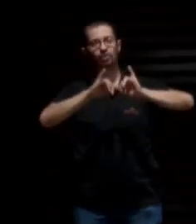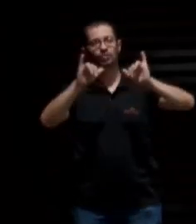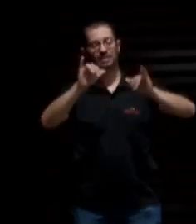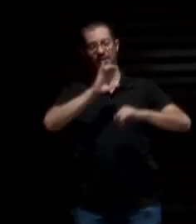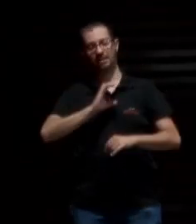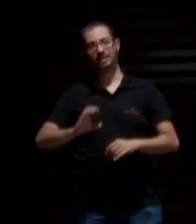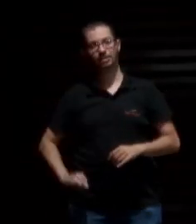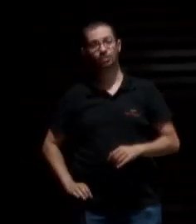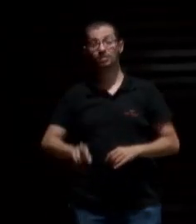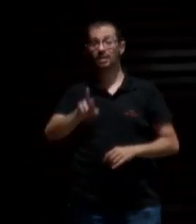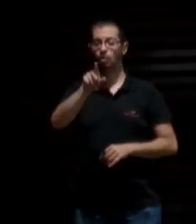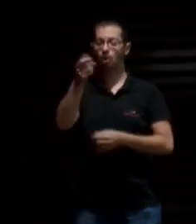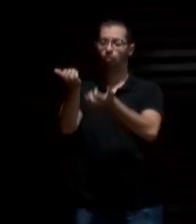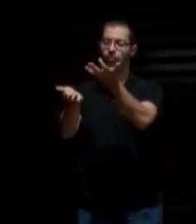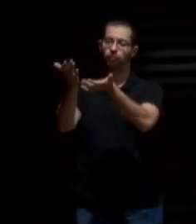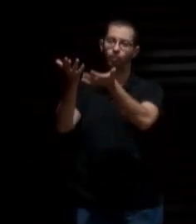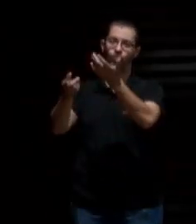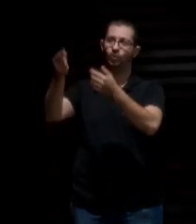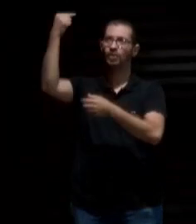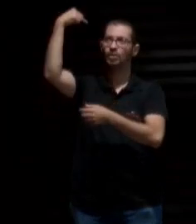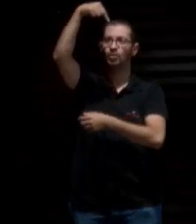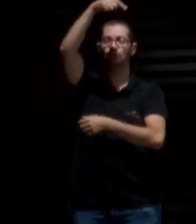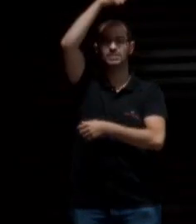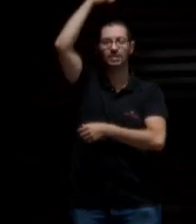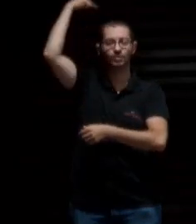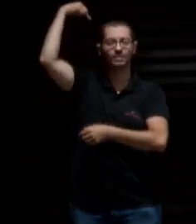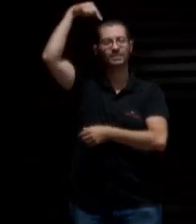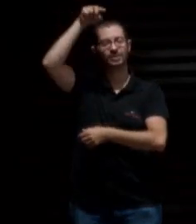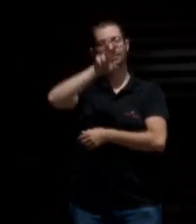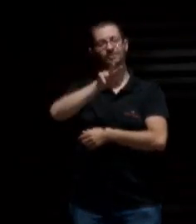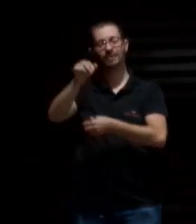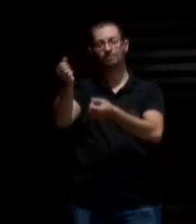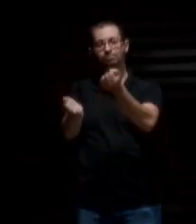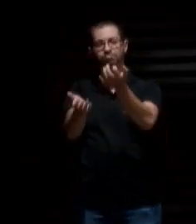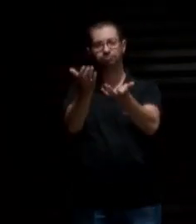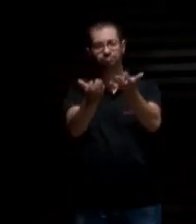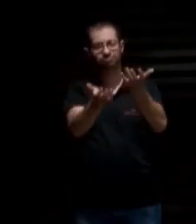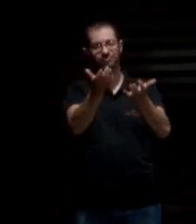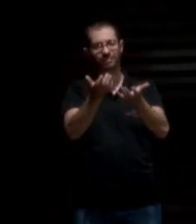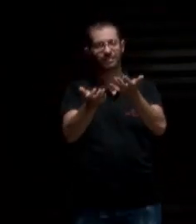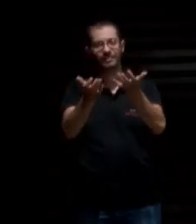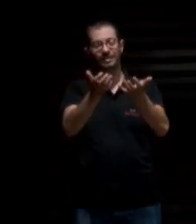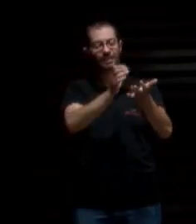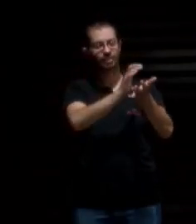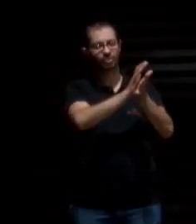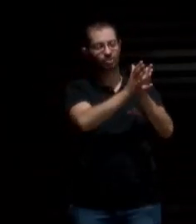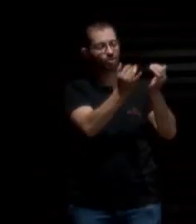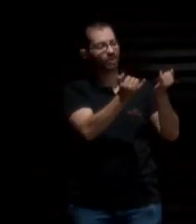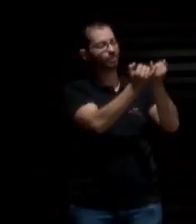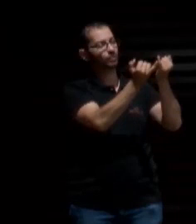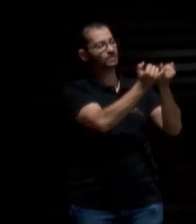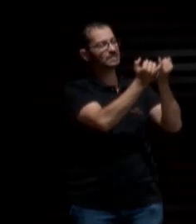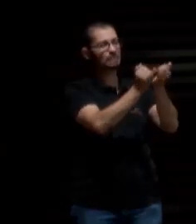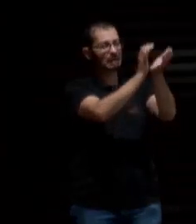virá a ser como fogo, e o seu santo, com S maiúsculo, como labareda que abrase e consuma os espinheiros e os abrolhos da Síria num só